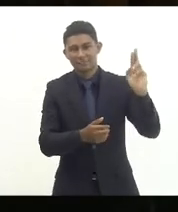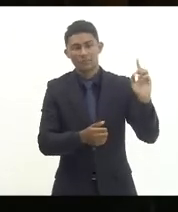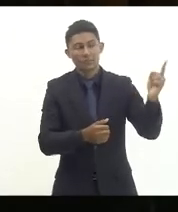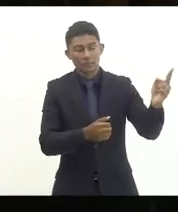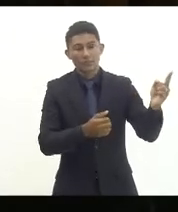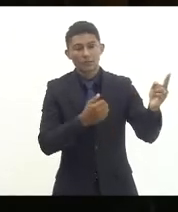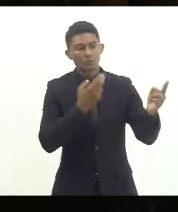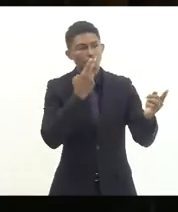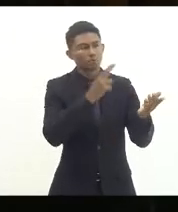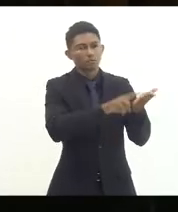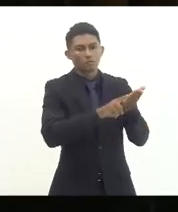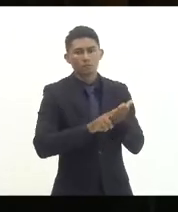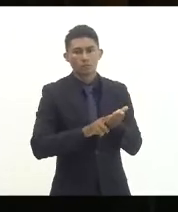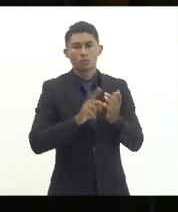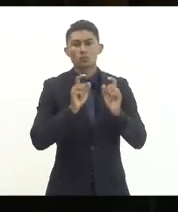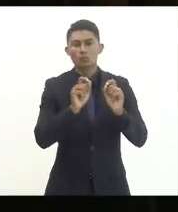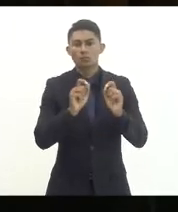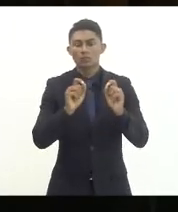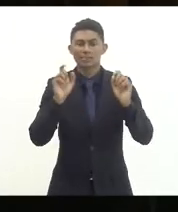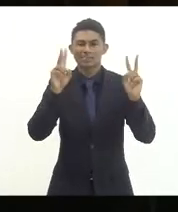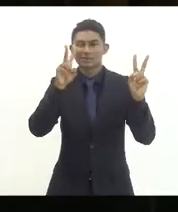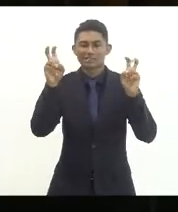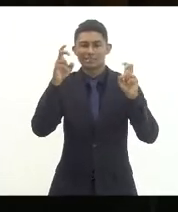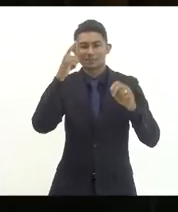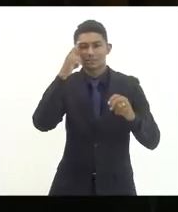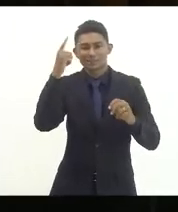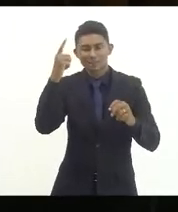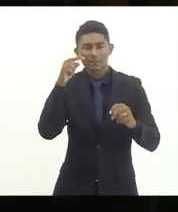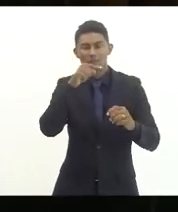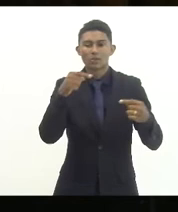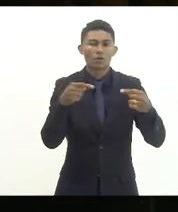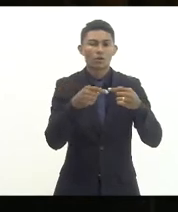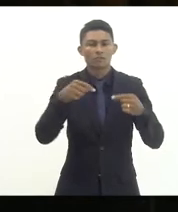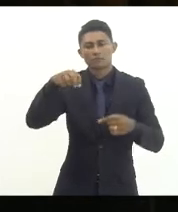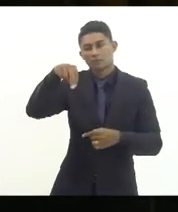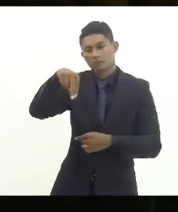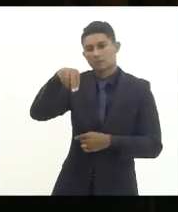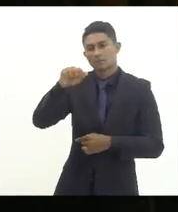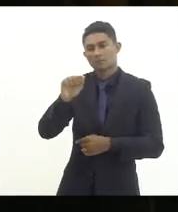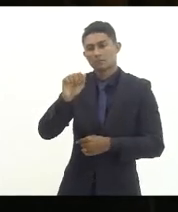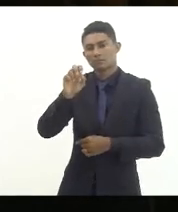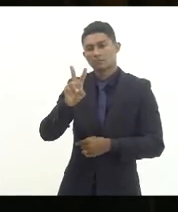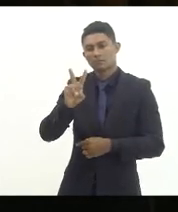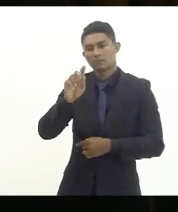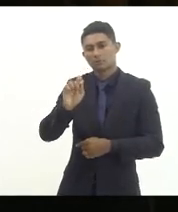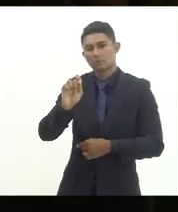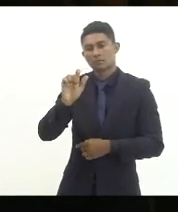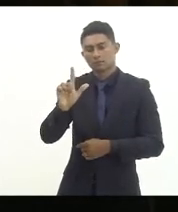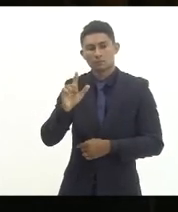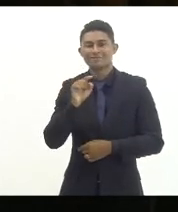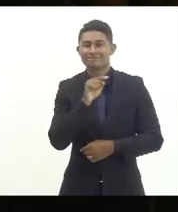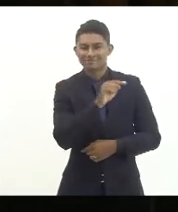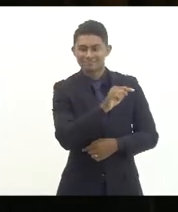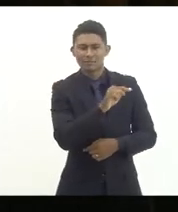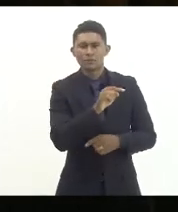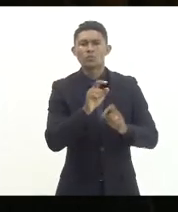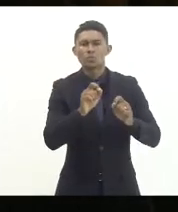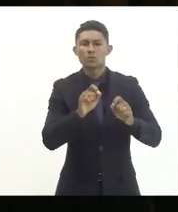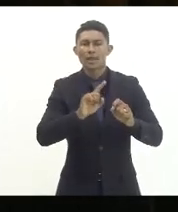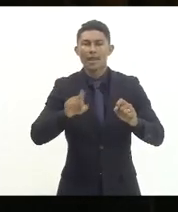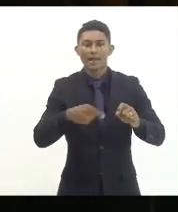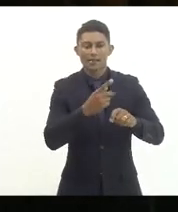do assunto referente à Ordem do Mérito Naval. A Ordem do Mérito Naval é uma